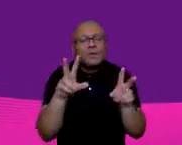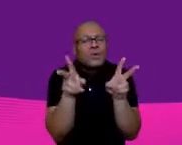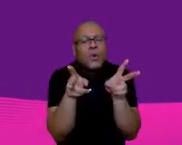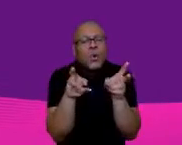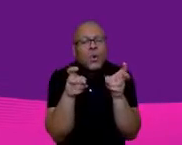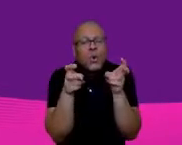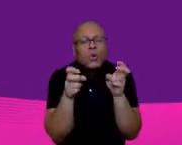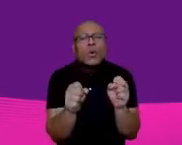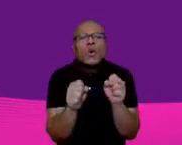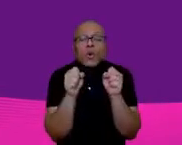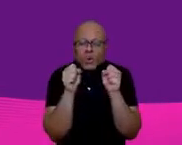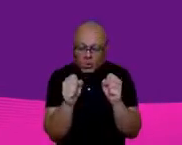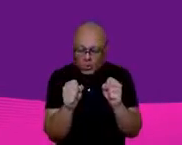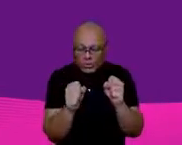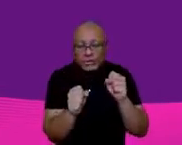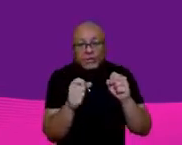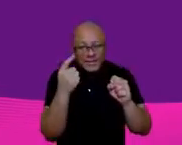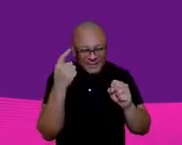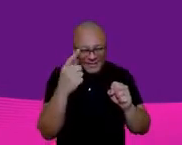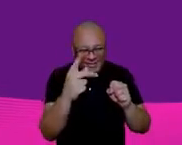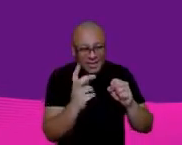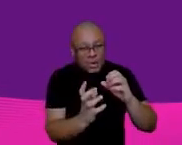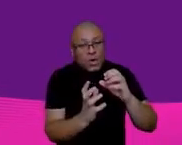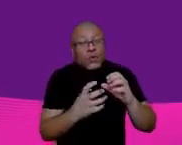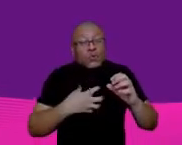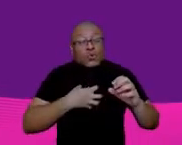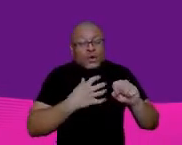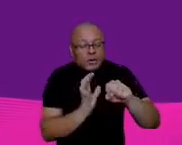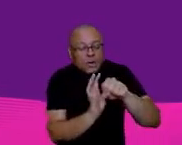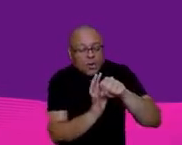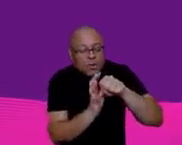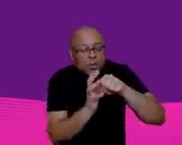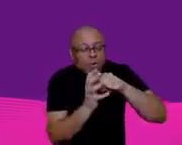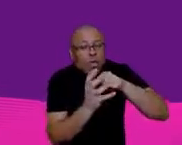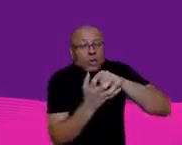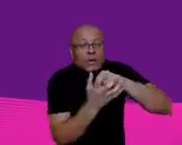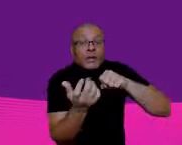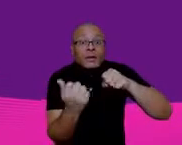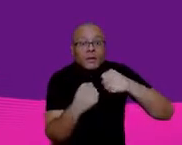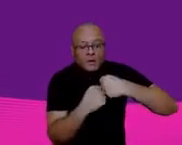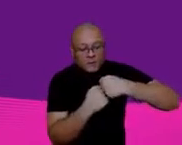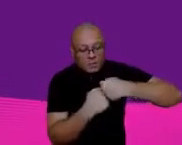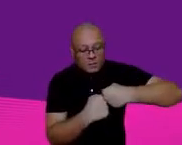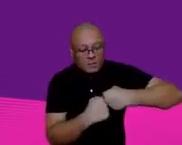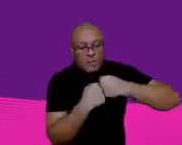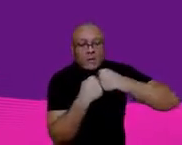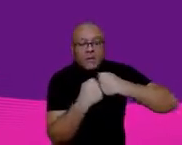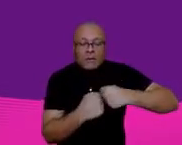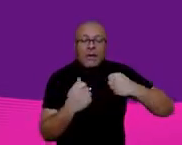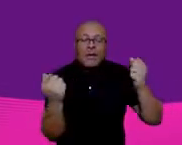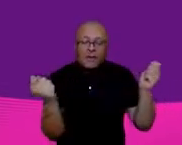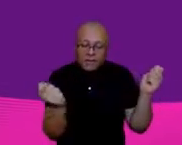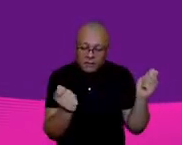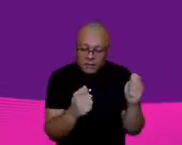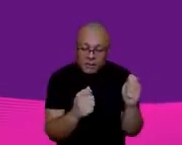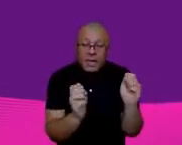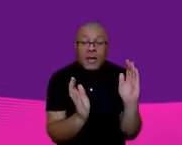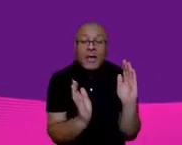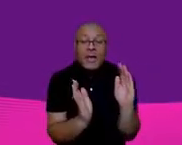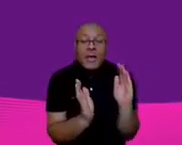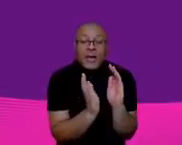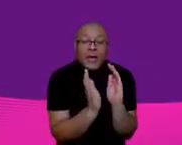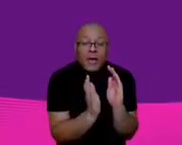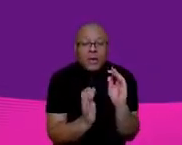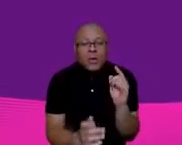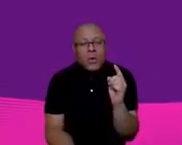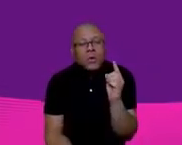o contorno, a flexão fica melhor, e, portanto, o tamanho do fêmur pode ser reduzido para um tamanho